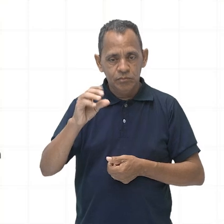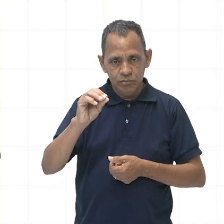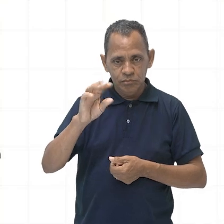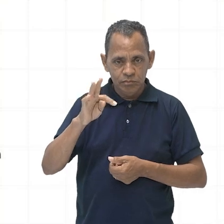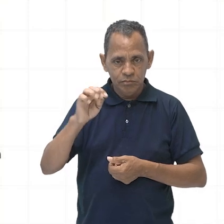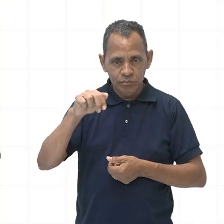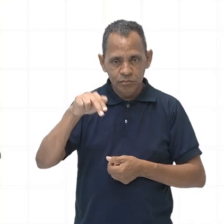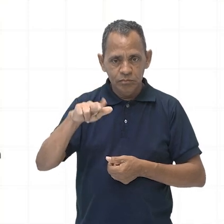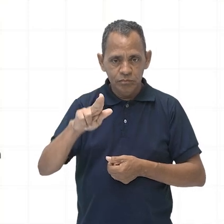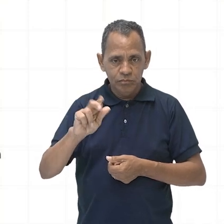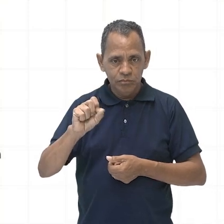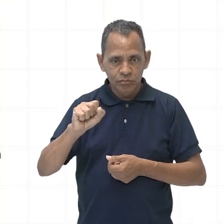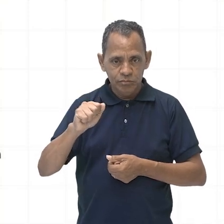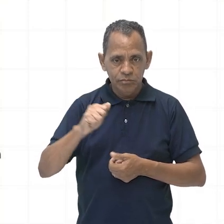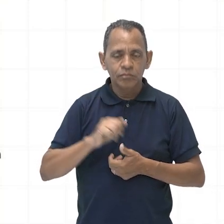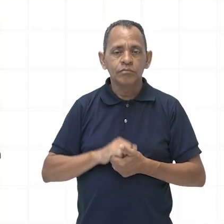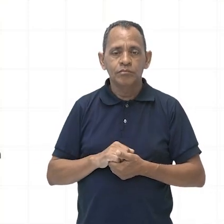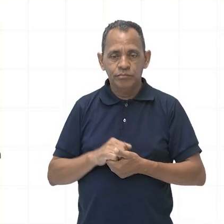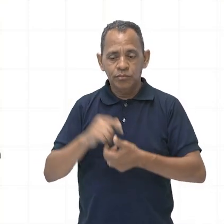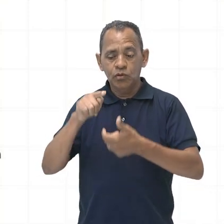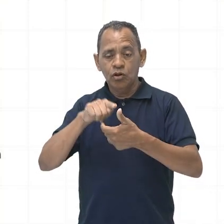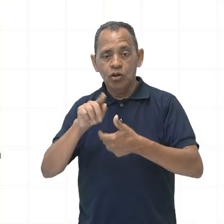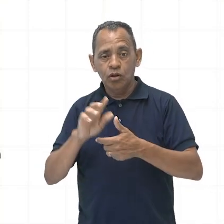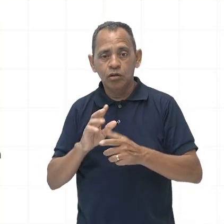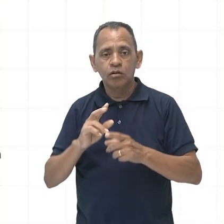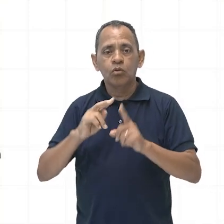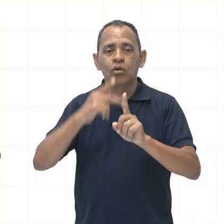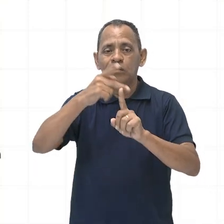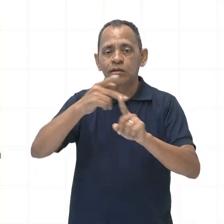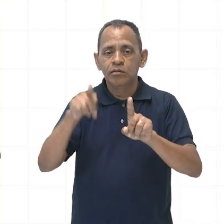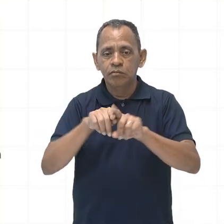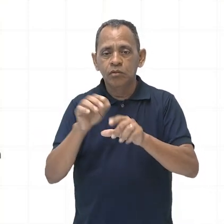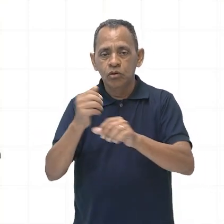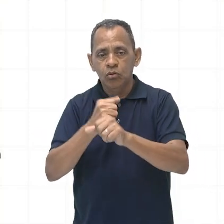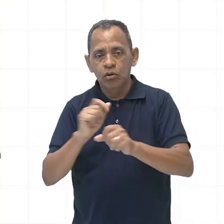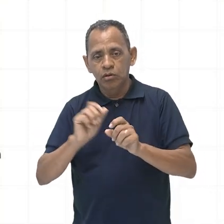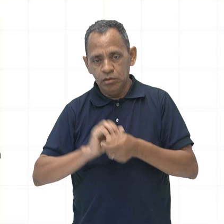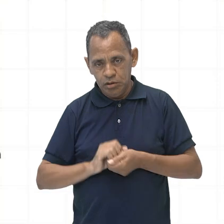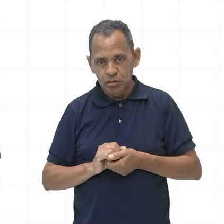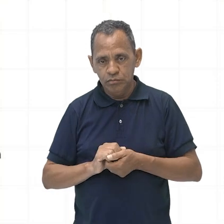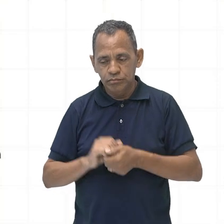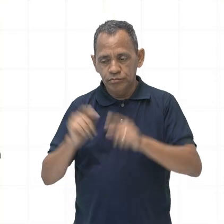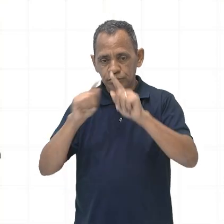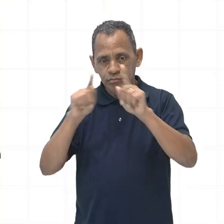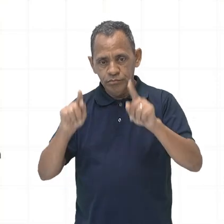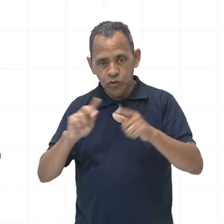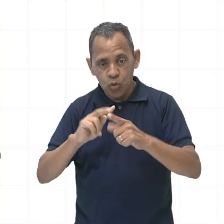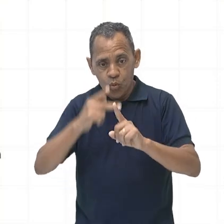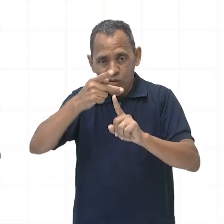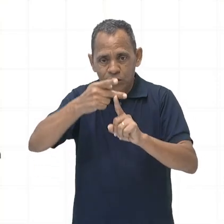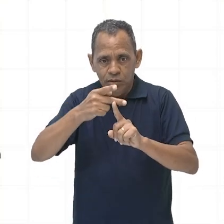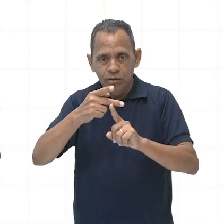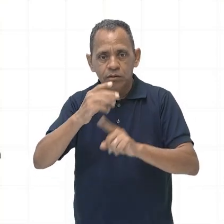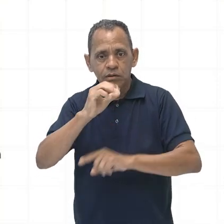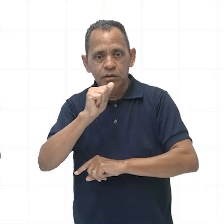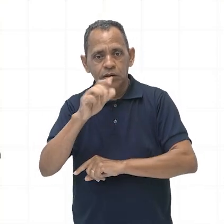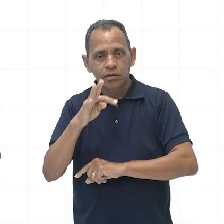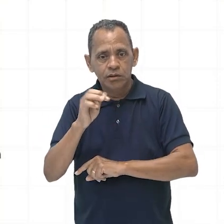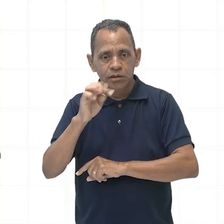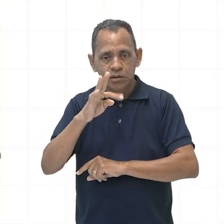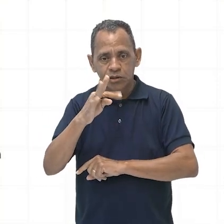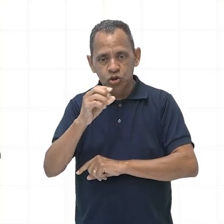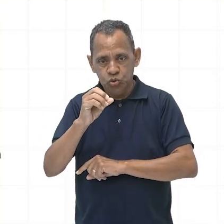hipotenusa ao quadrado igual ao quadrado de um cateto mais o quadrado de outro cateto, certo? Só que agora, olha só, esse